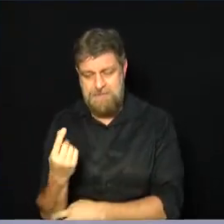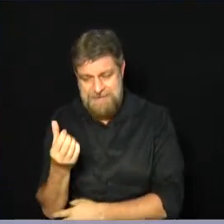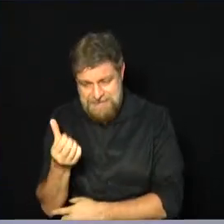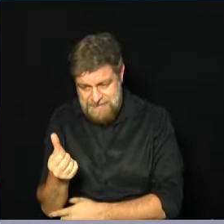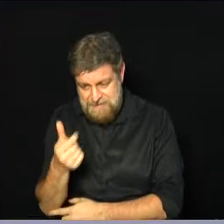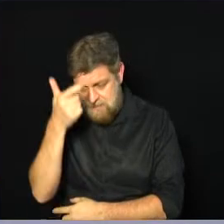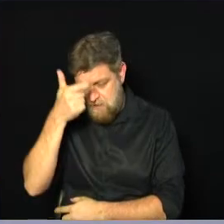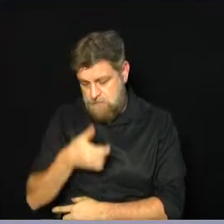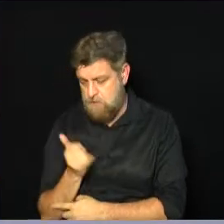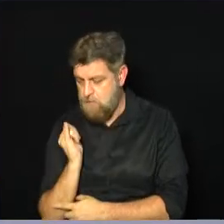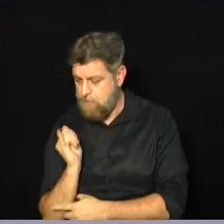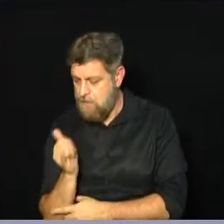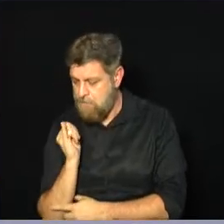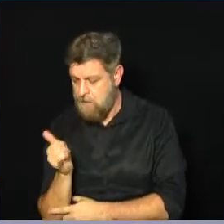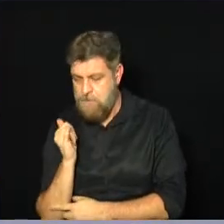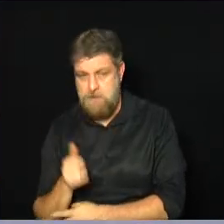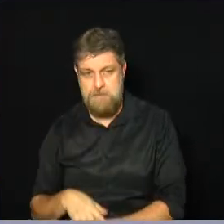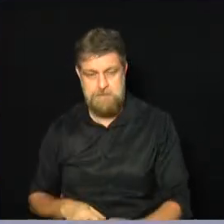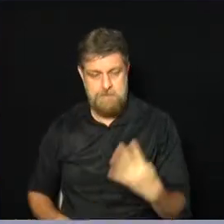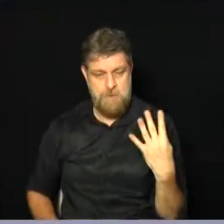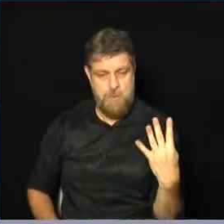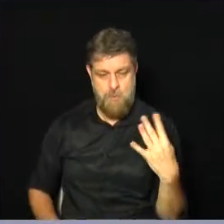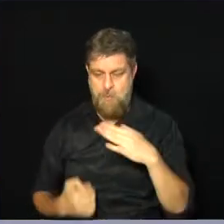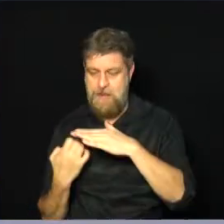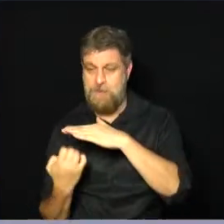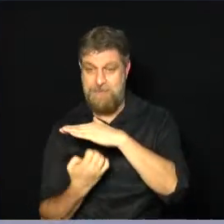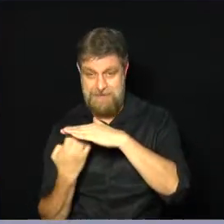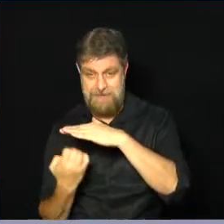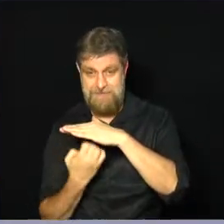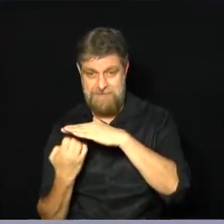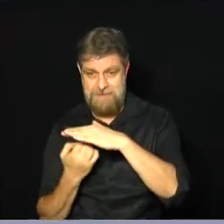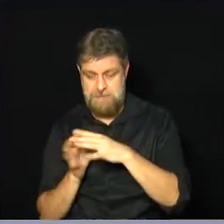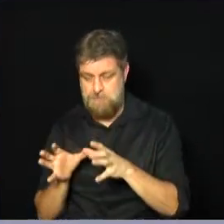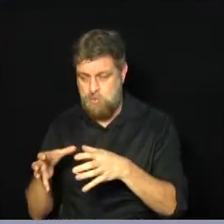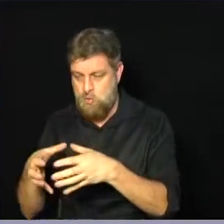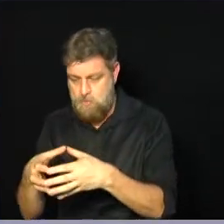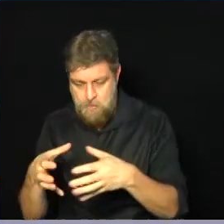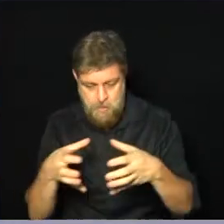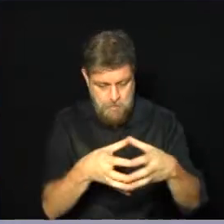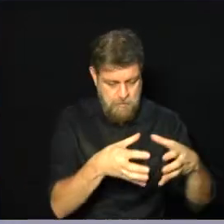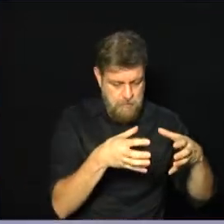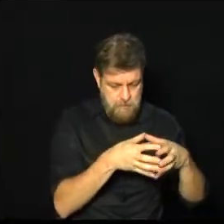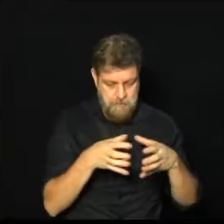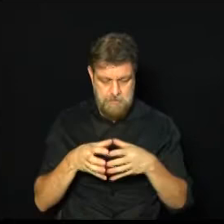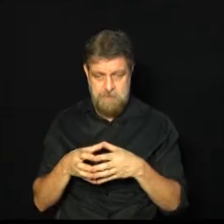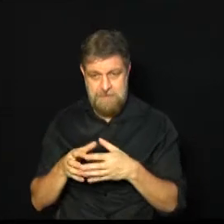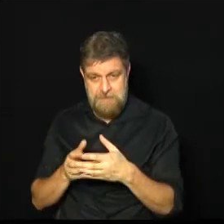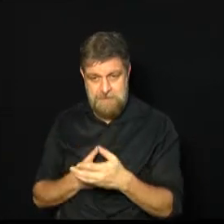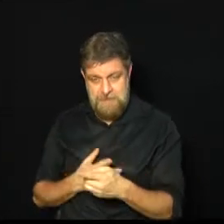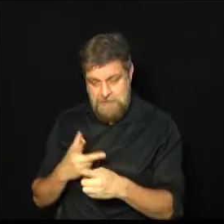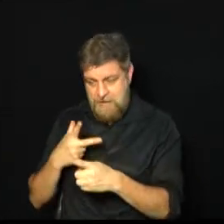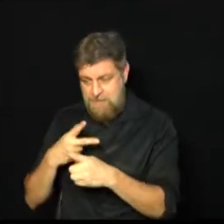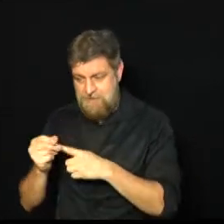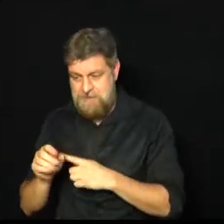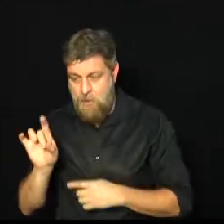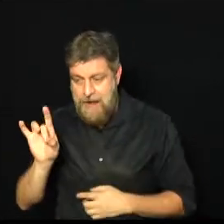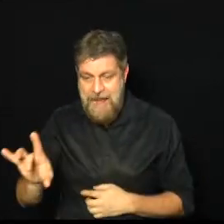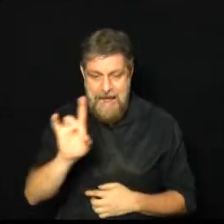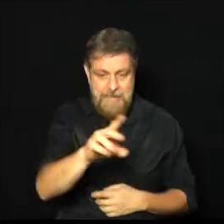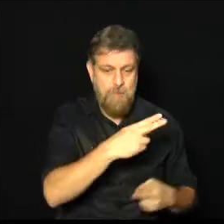né? São 4 grupos de empresas que ganharam empresas diferentes, cada um dos